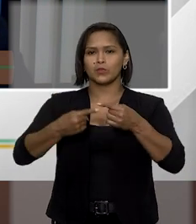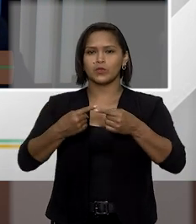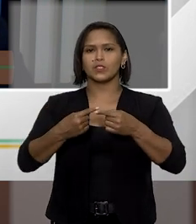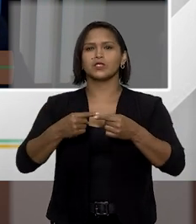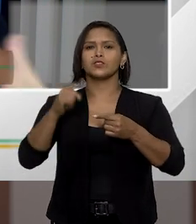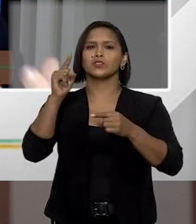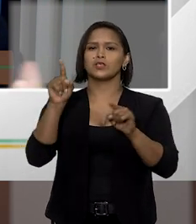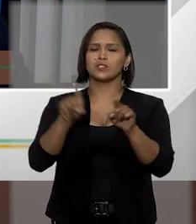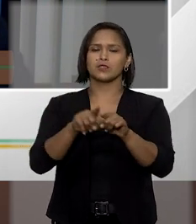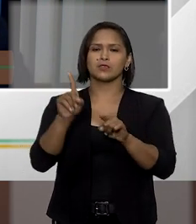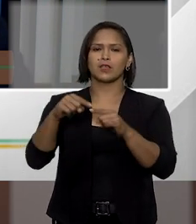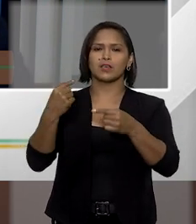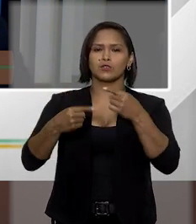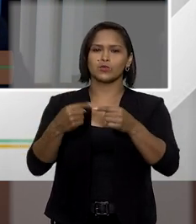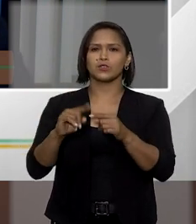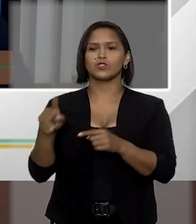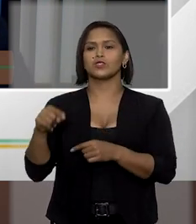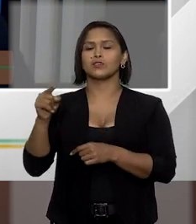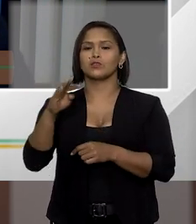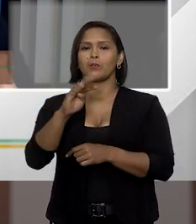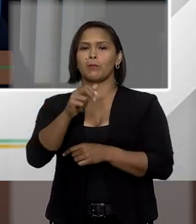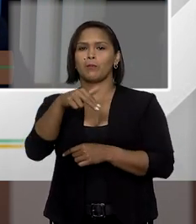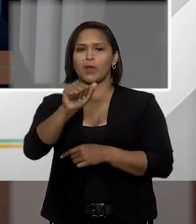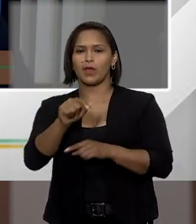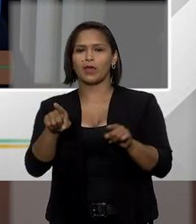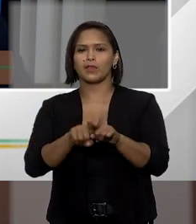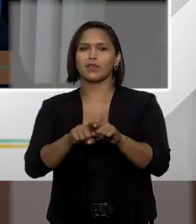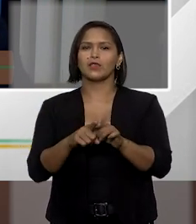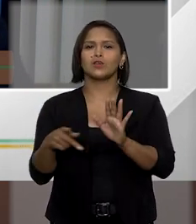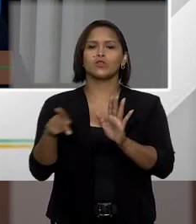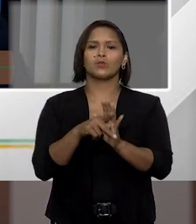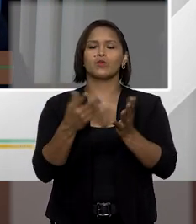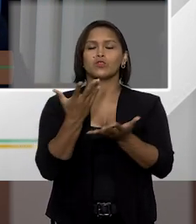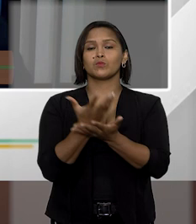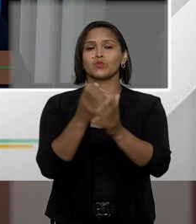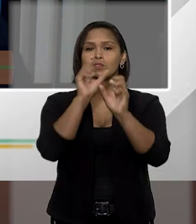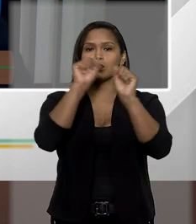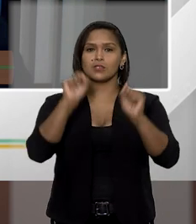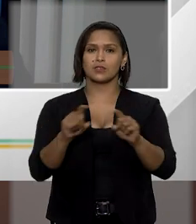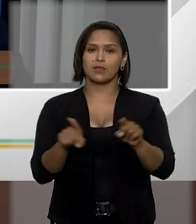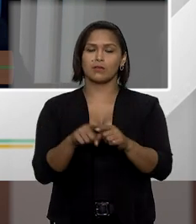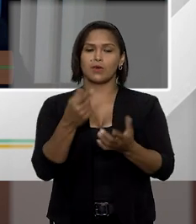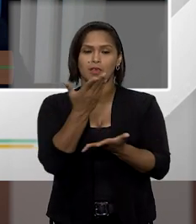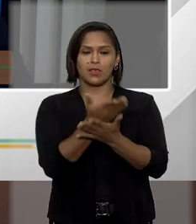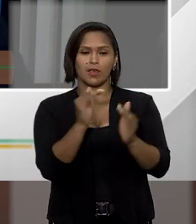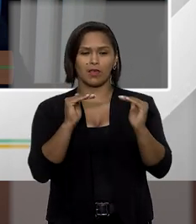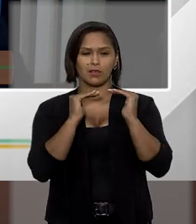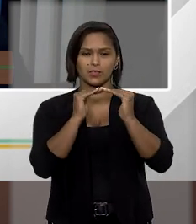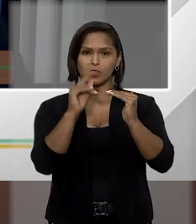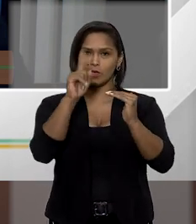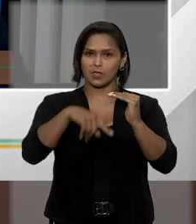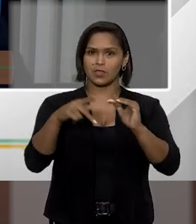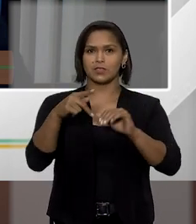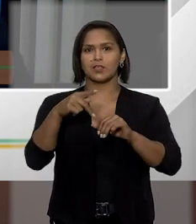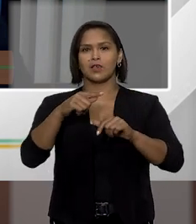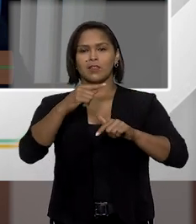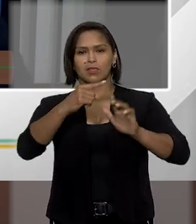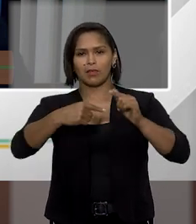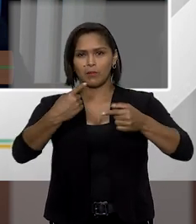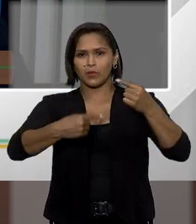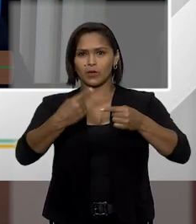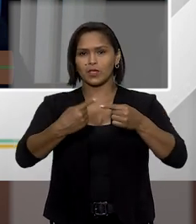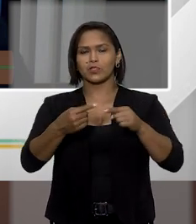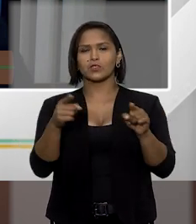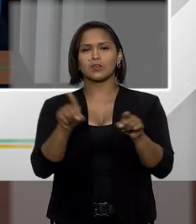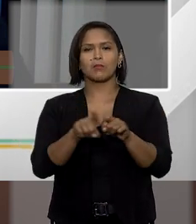de whistleblower, que são as políticas dos reportantes do bem, a política do próprio compliance, e ela se acentua aqui na política do acordo de